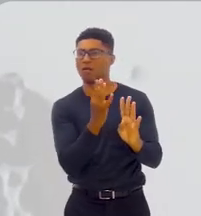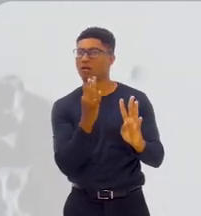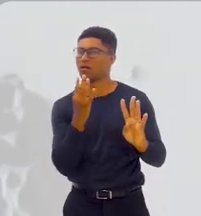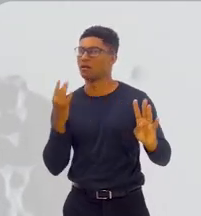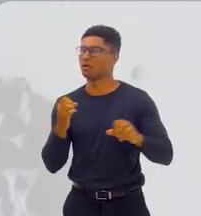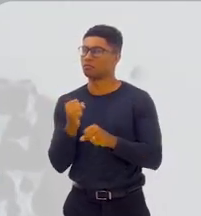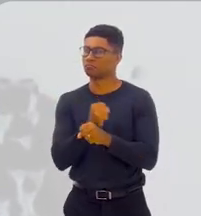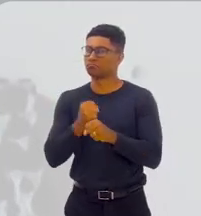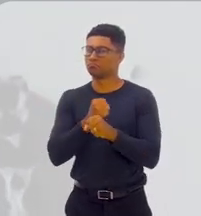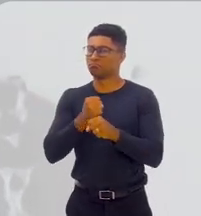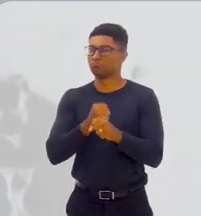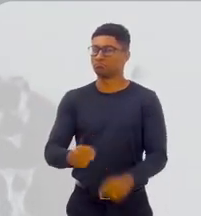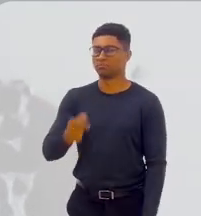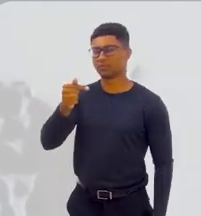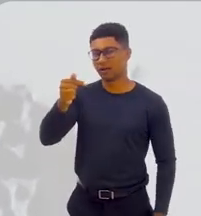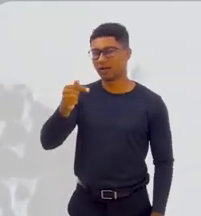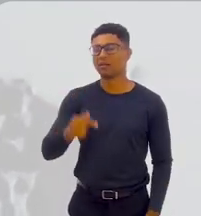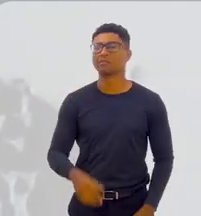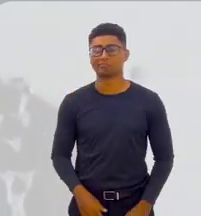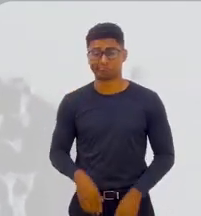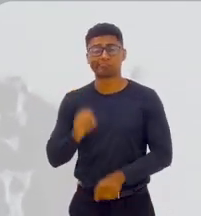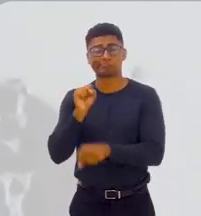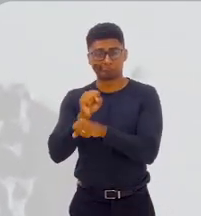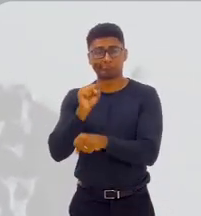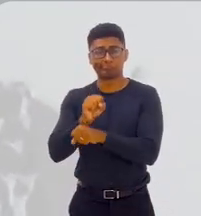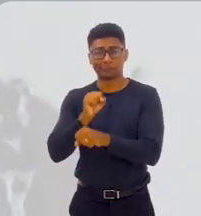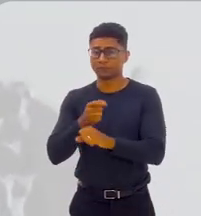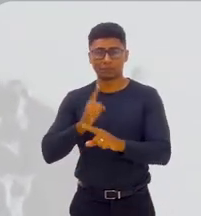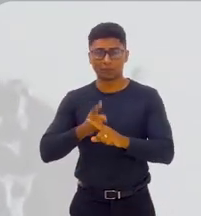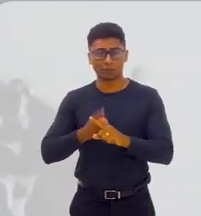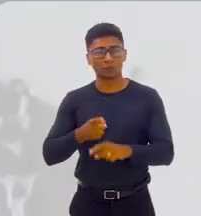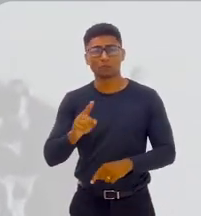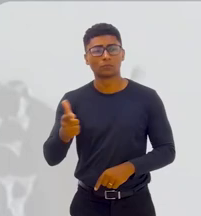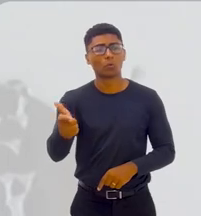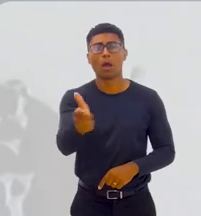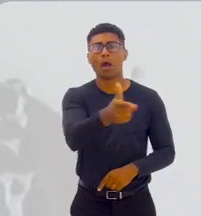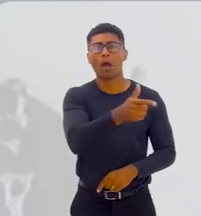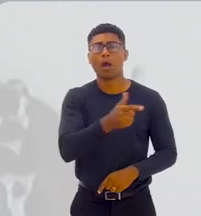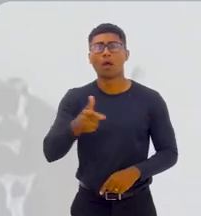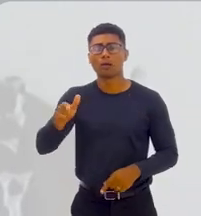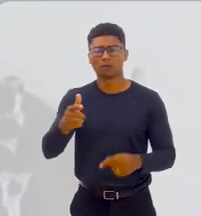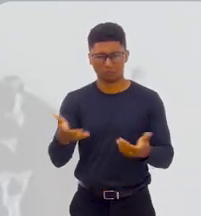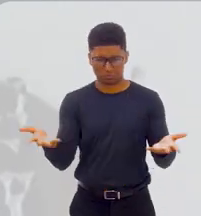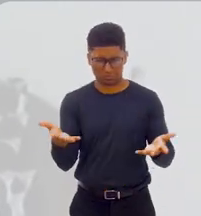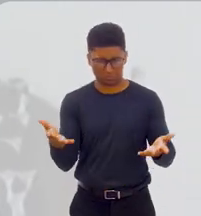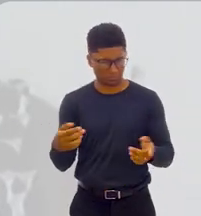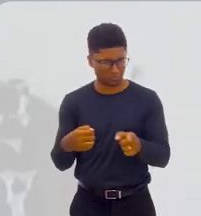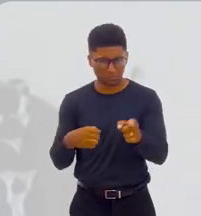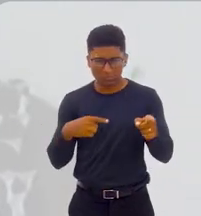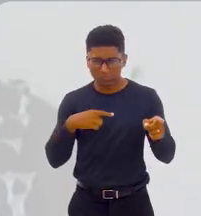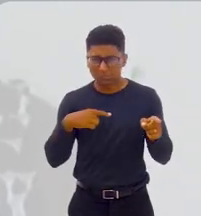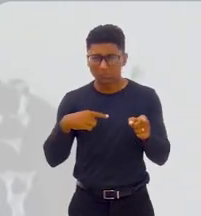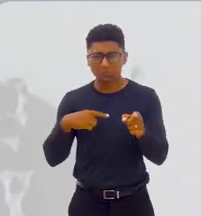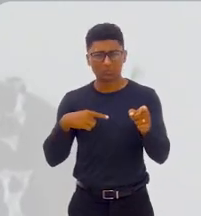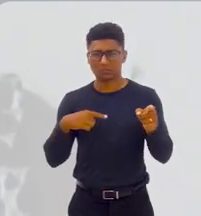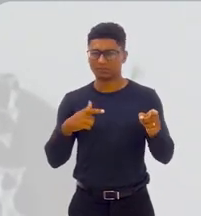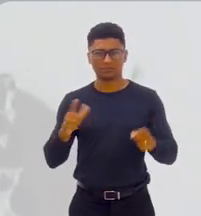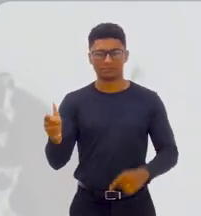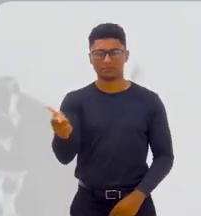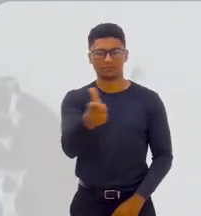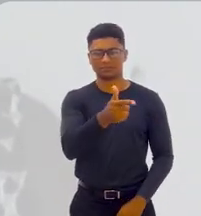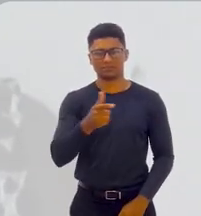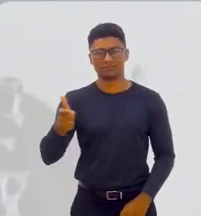dos habilitados para adoção pelo menos uns 7, 5 anos, só para esperar, porque nós não temos, né? Essa não é a realidade